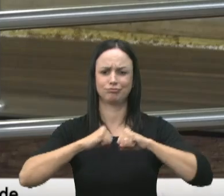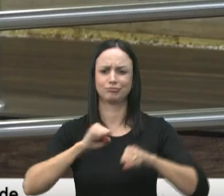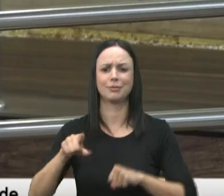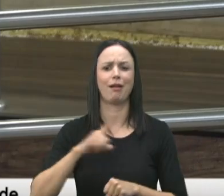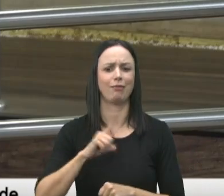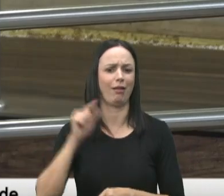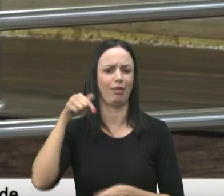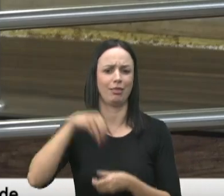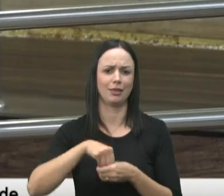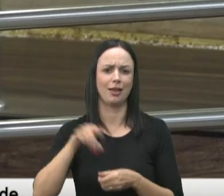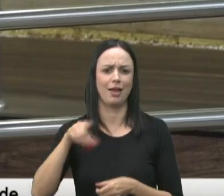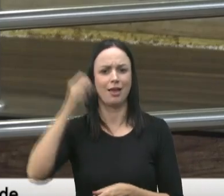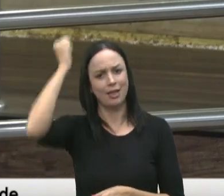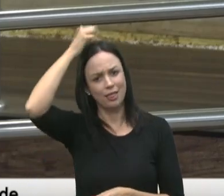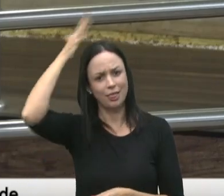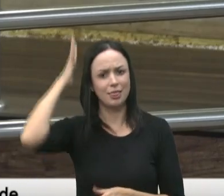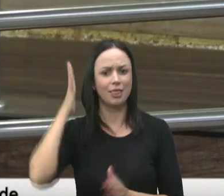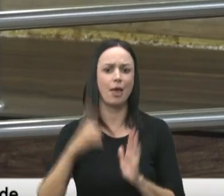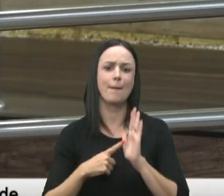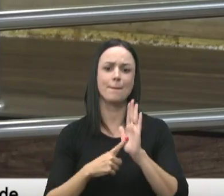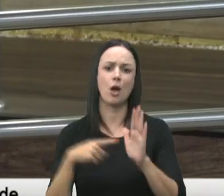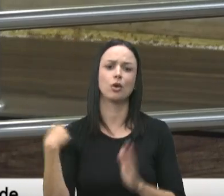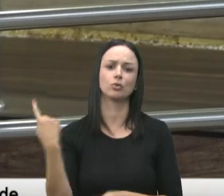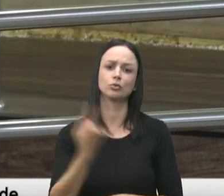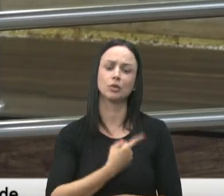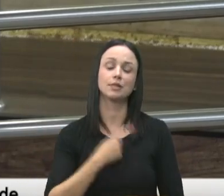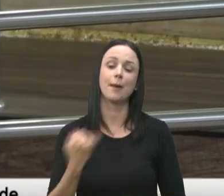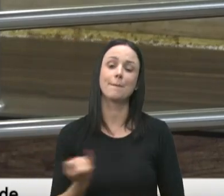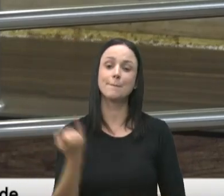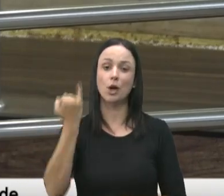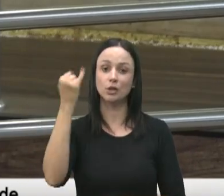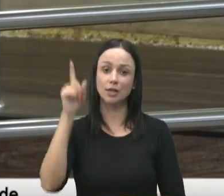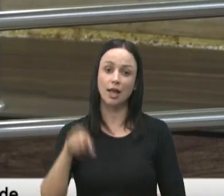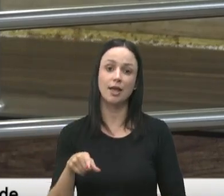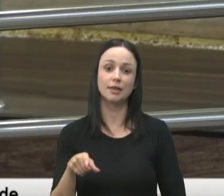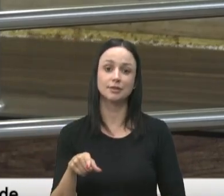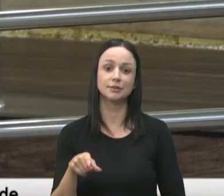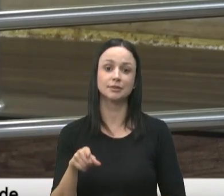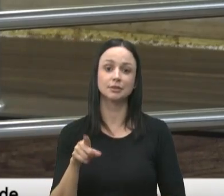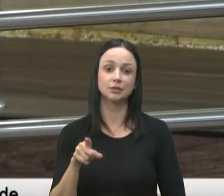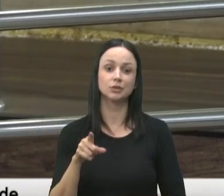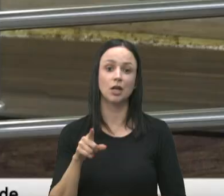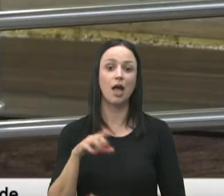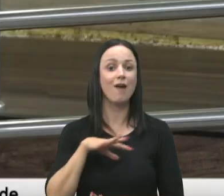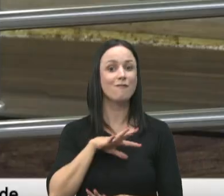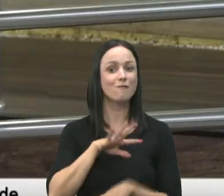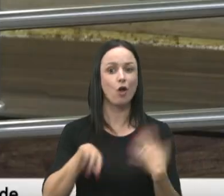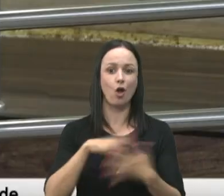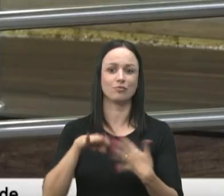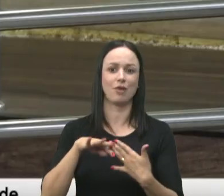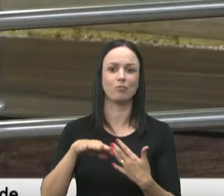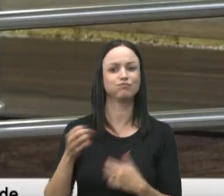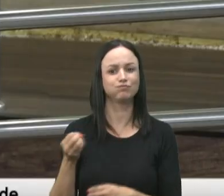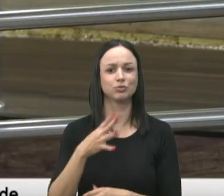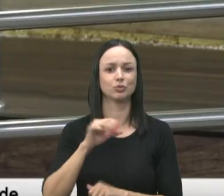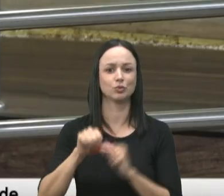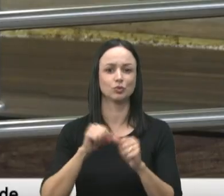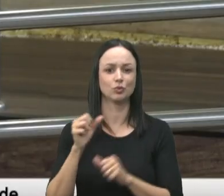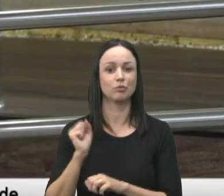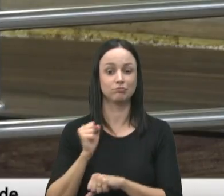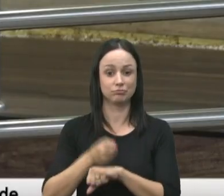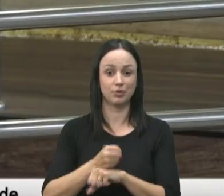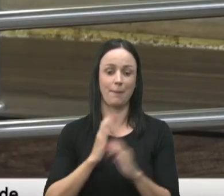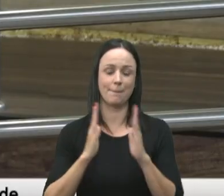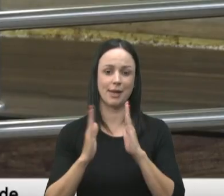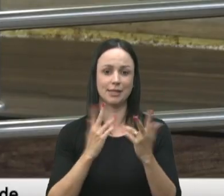aqui. E a Dani mostra para a gente a importância que é, a revolução que é, quando a gente ocupa um mandato como esse